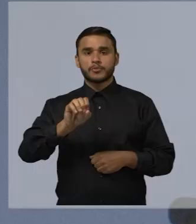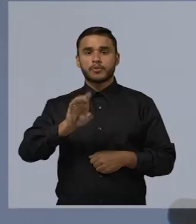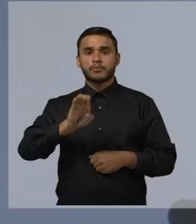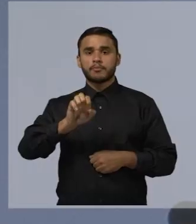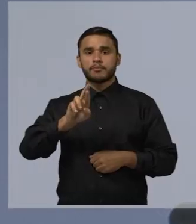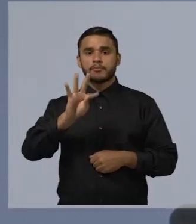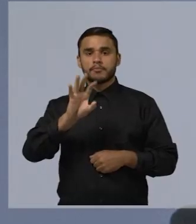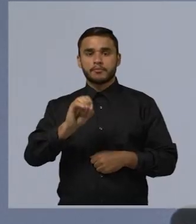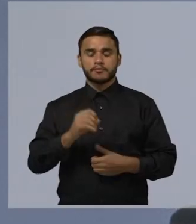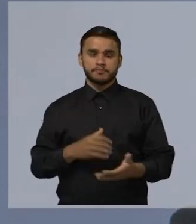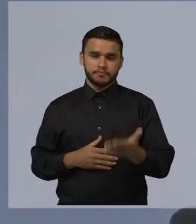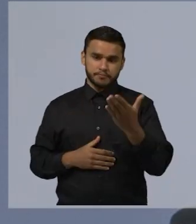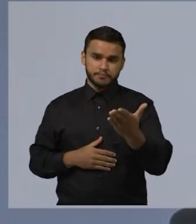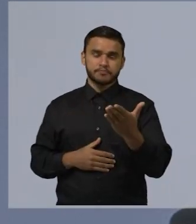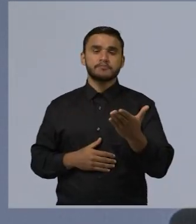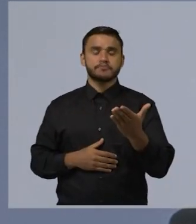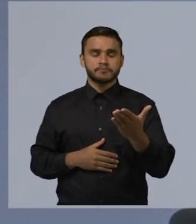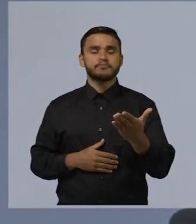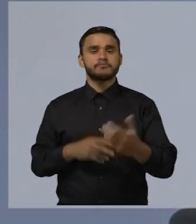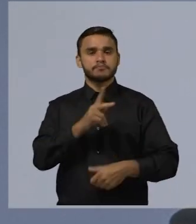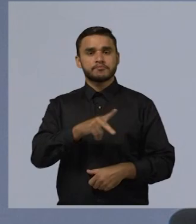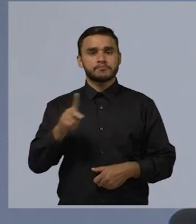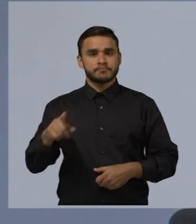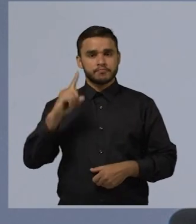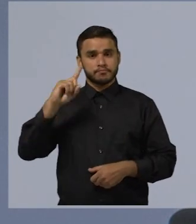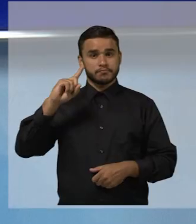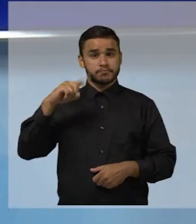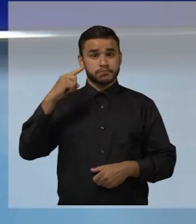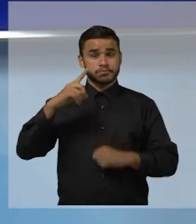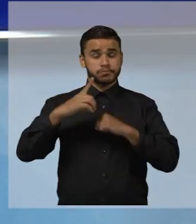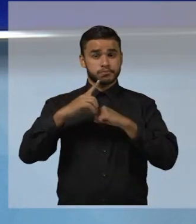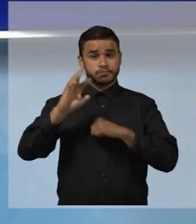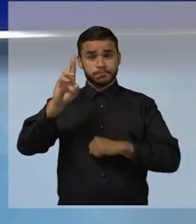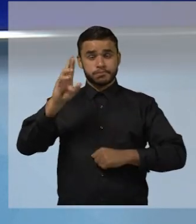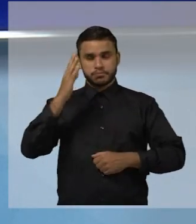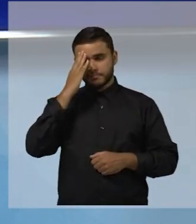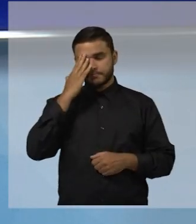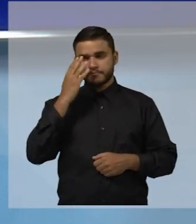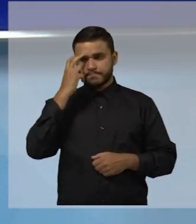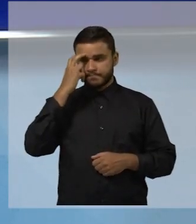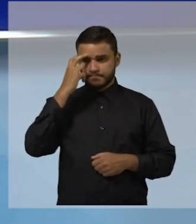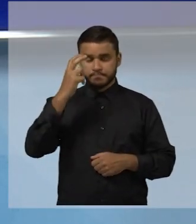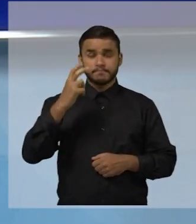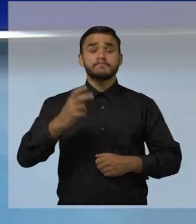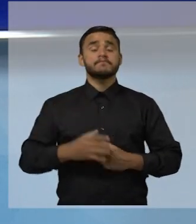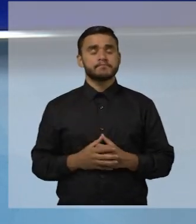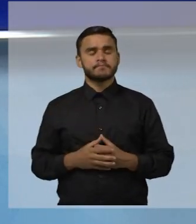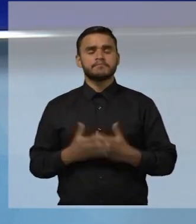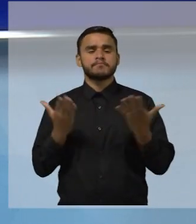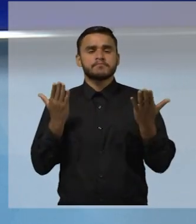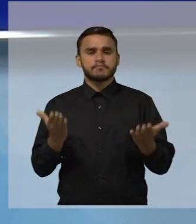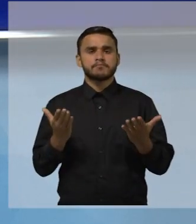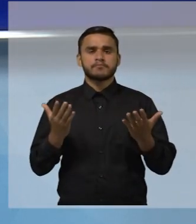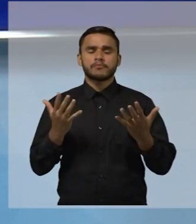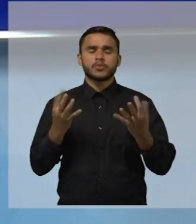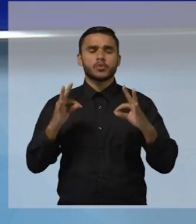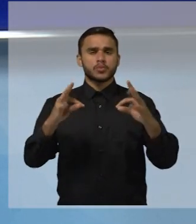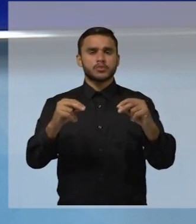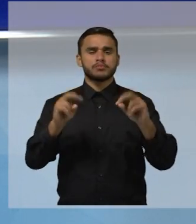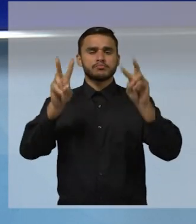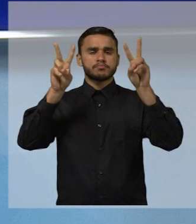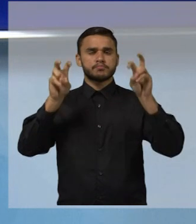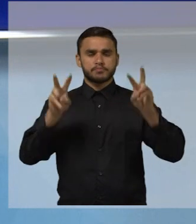Rodrigues, que comparece para nossa alegria e satisfação, para com a sua inteligência nos ajudar a refletir sobre esses